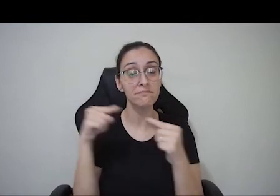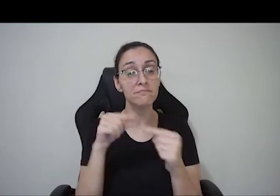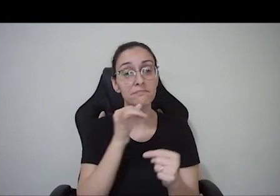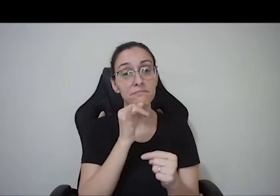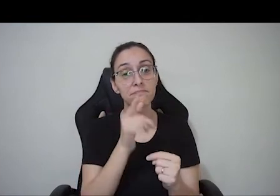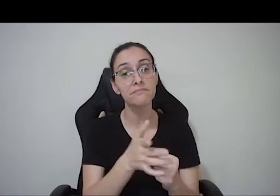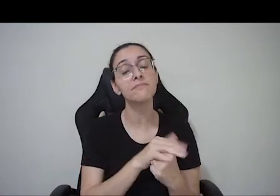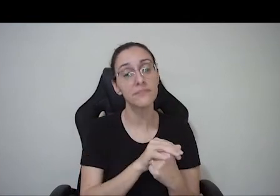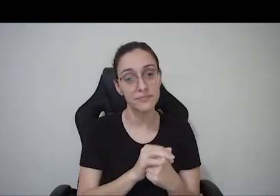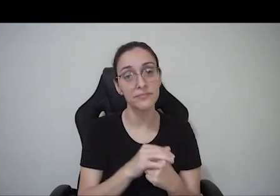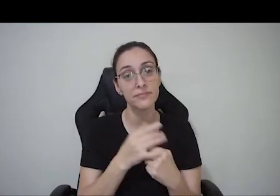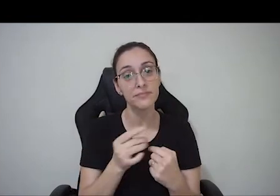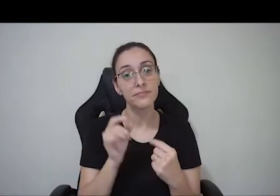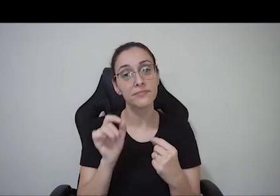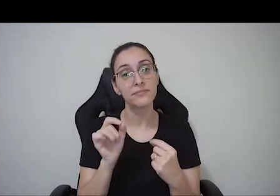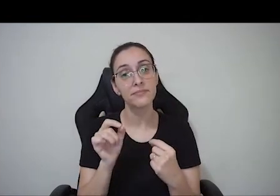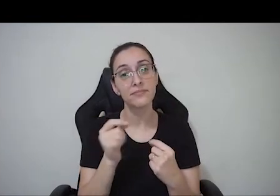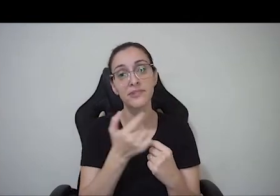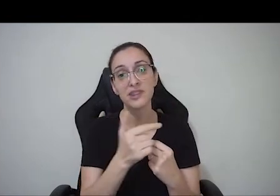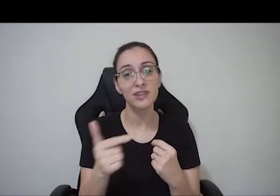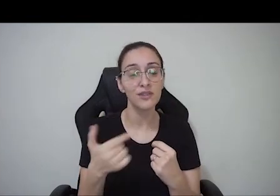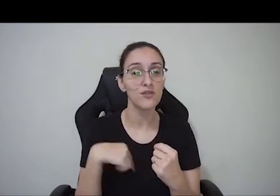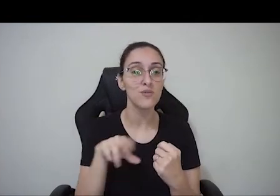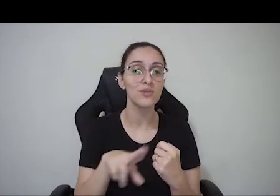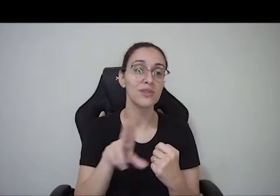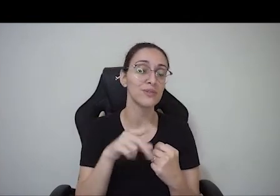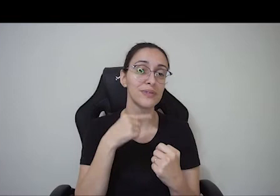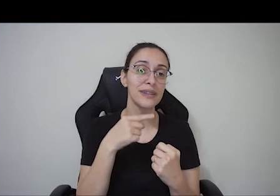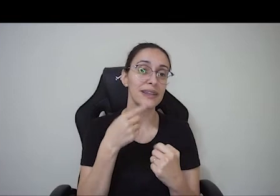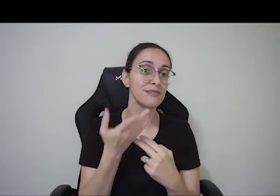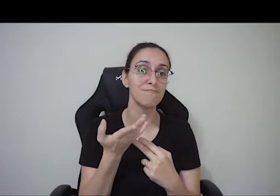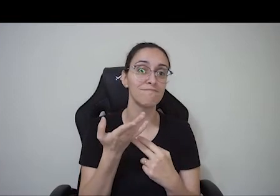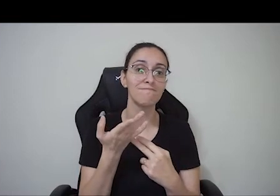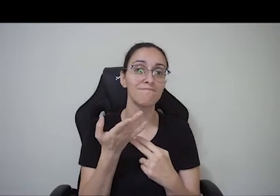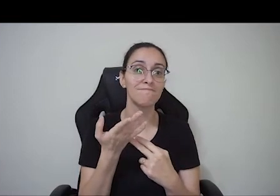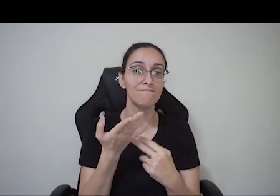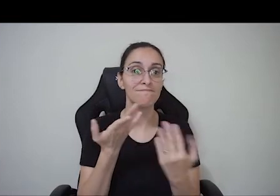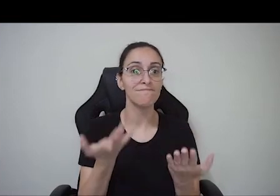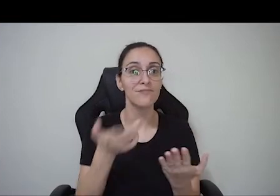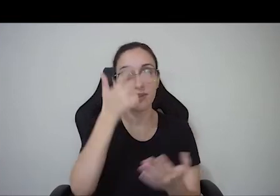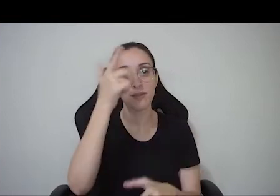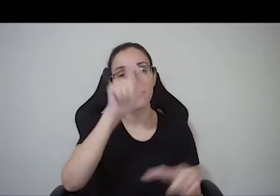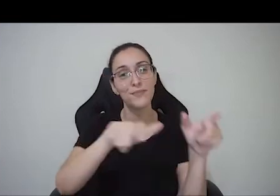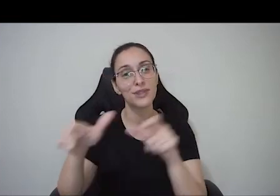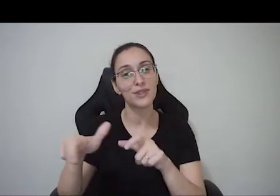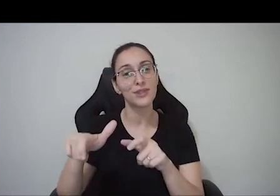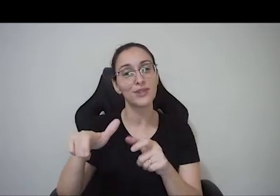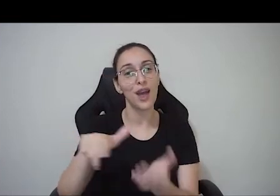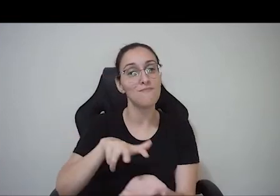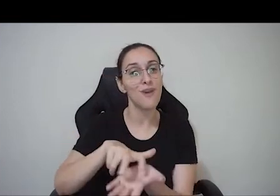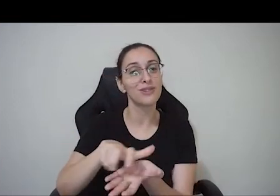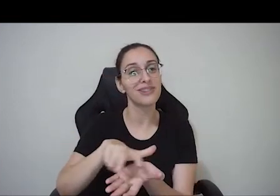exemplo, que não pode ser utilizada para alguém que usa o mouse, por